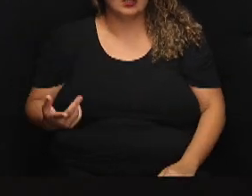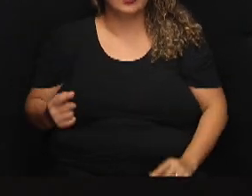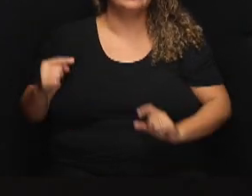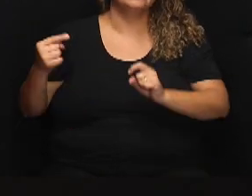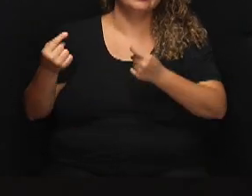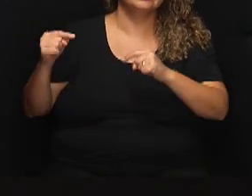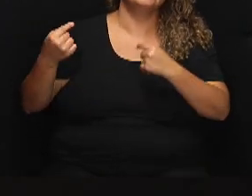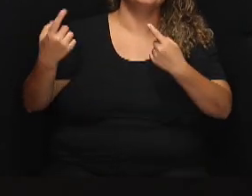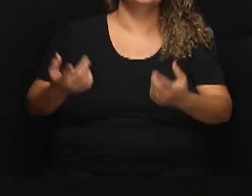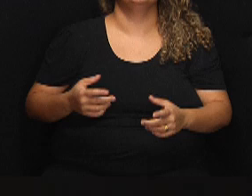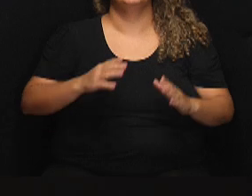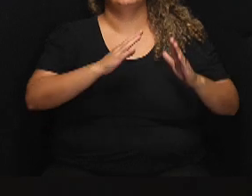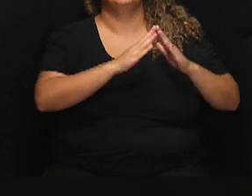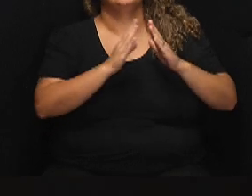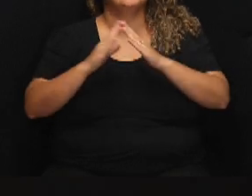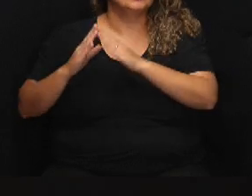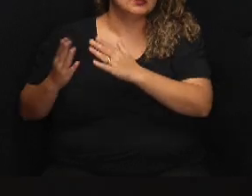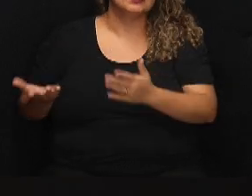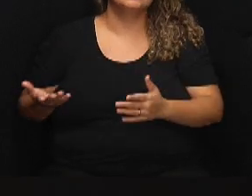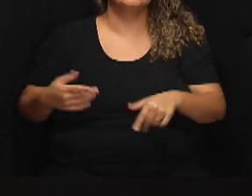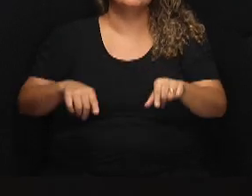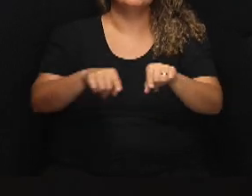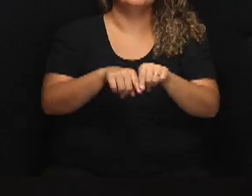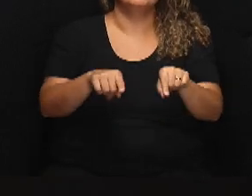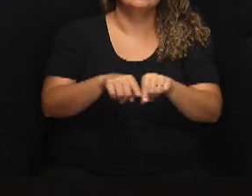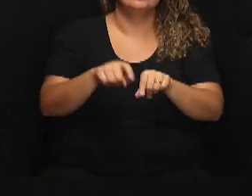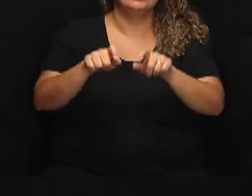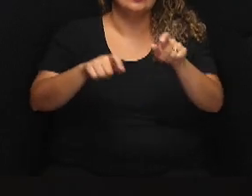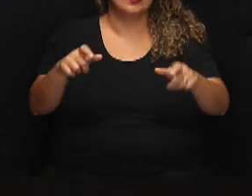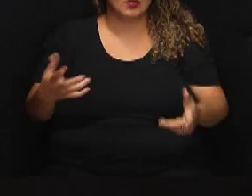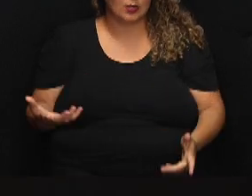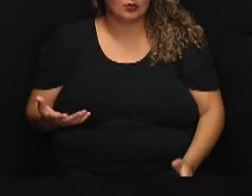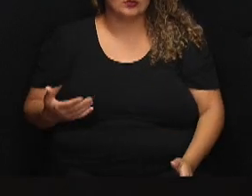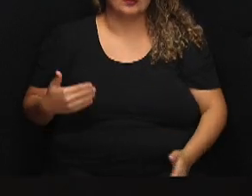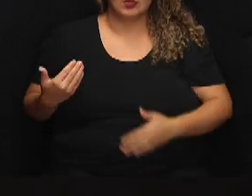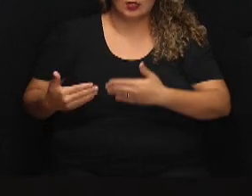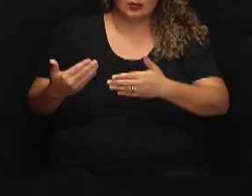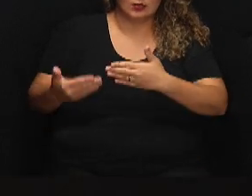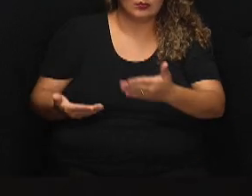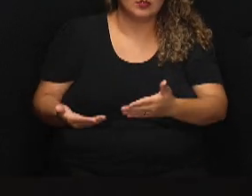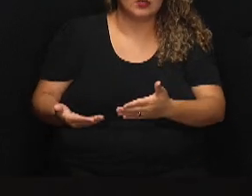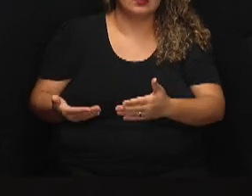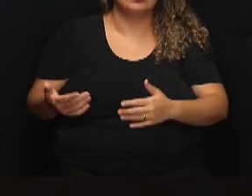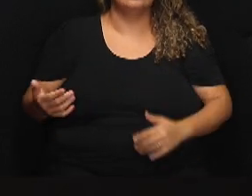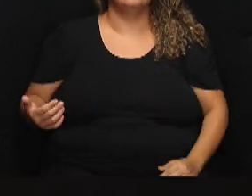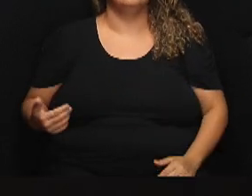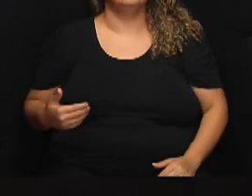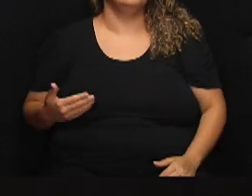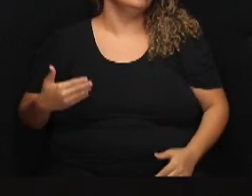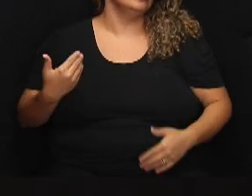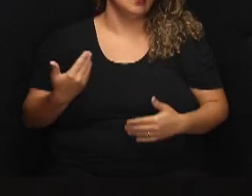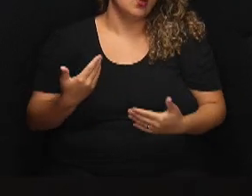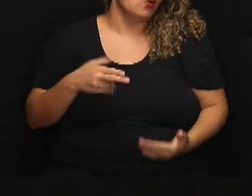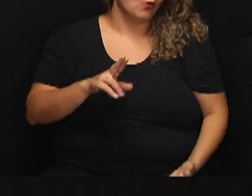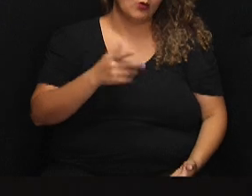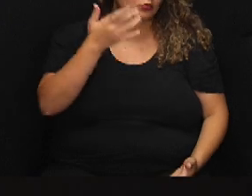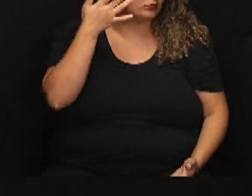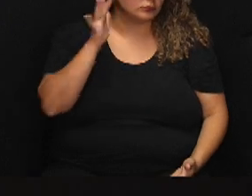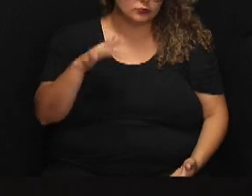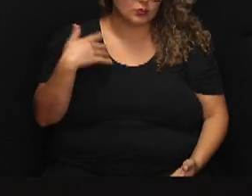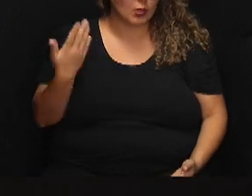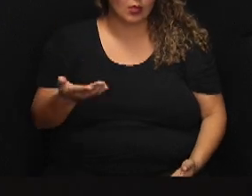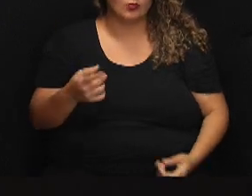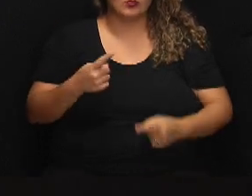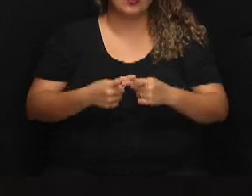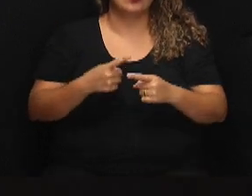todo pelos vizinhos, por pessoas que estão passando ali por esse processo, ou então que não entendem o que é a